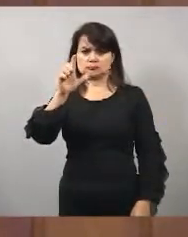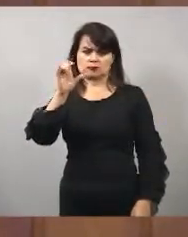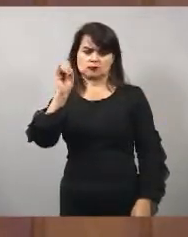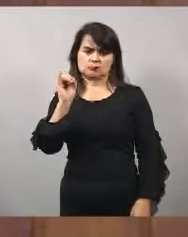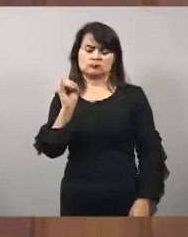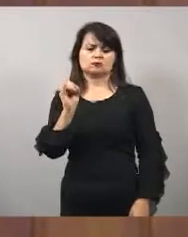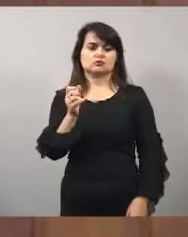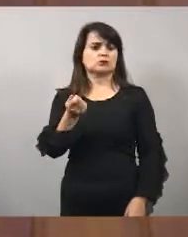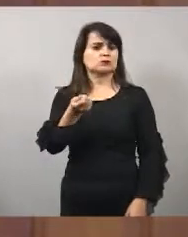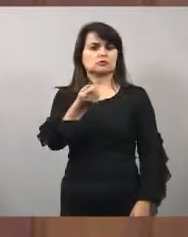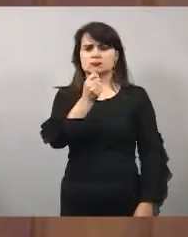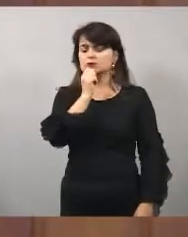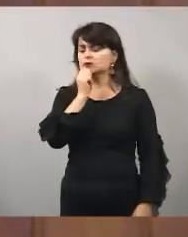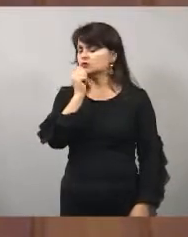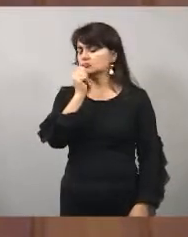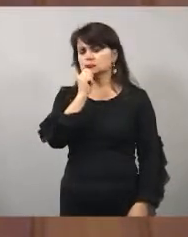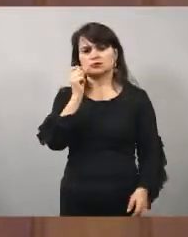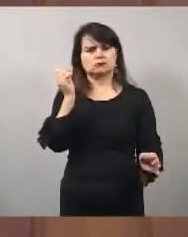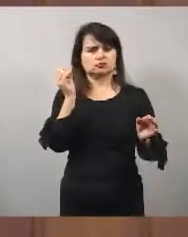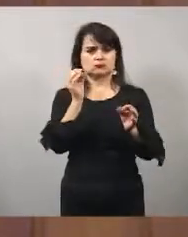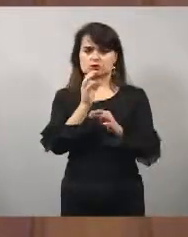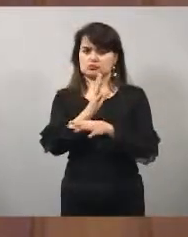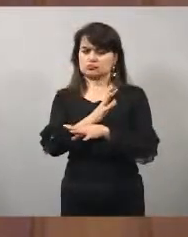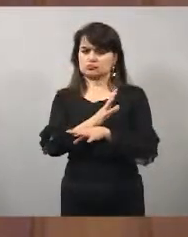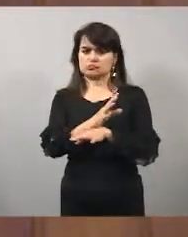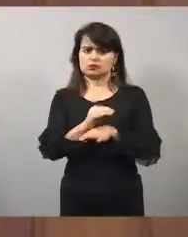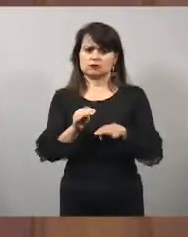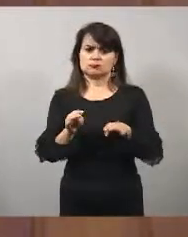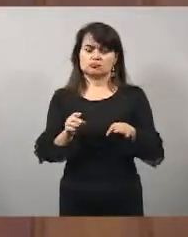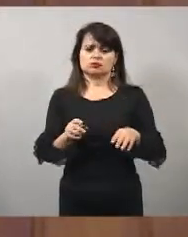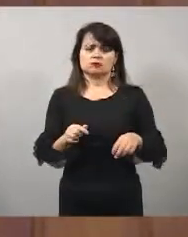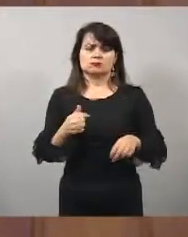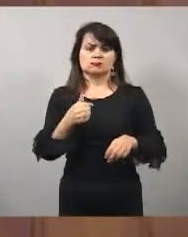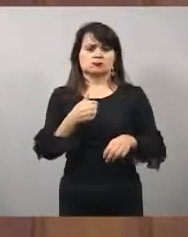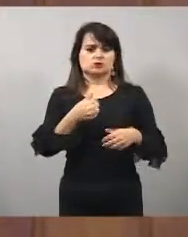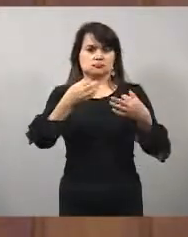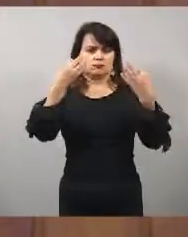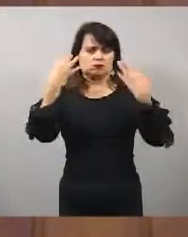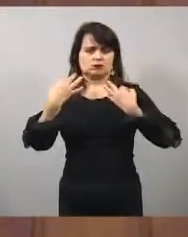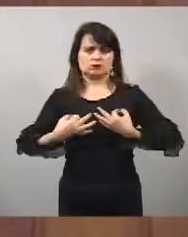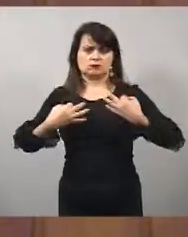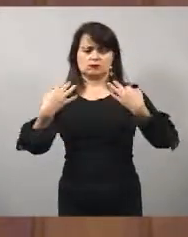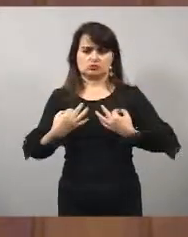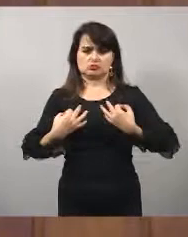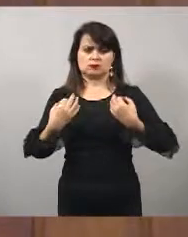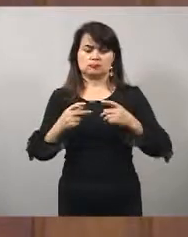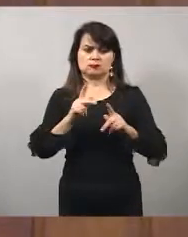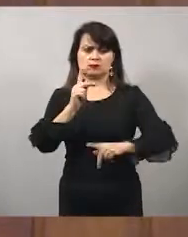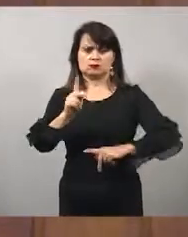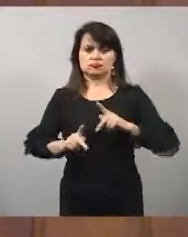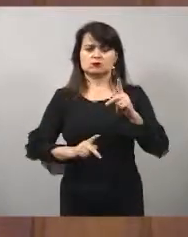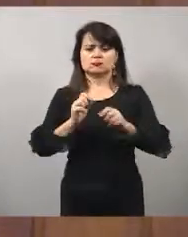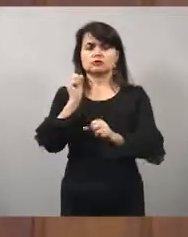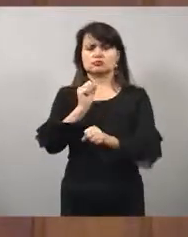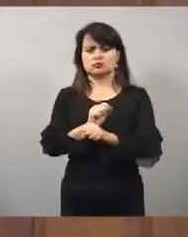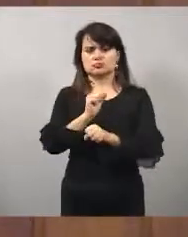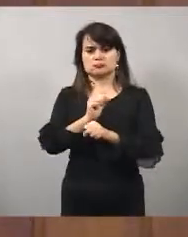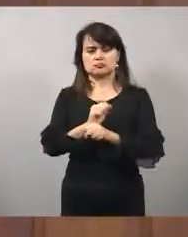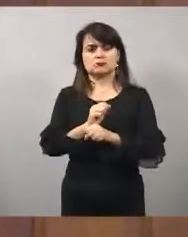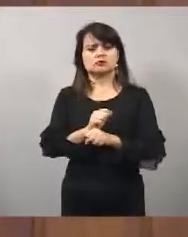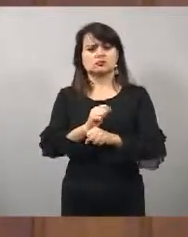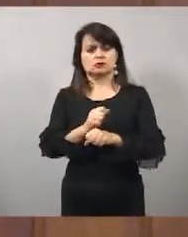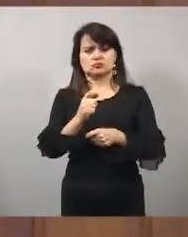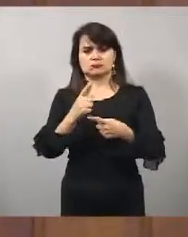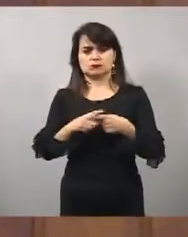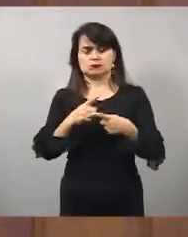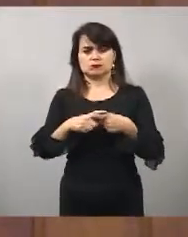estamos lá na ponta da periferia e tenho certeza que essas pessoas que estão aqui hoje estão reivindicando alguma coisa, porque quando a gente precisa, a gente tem que ir à luta,